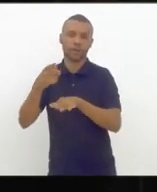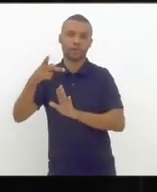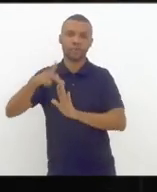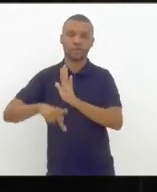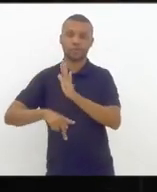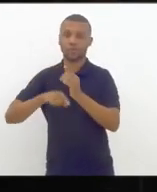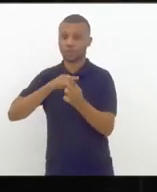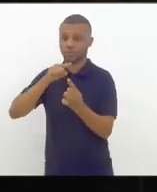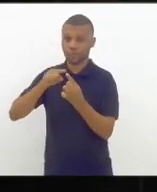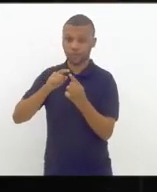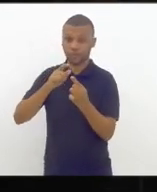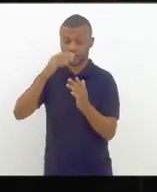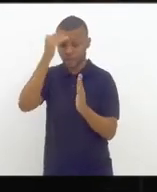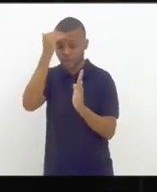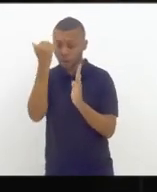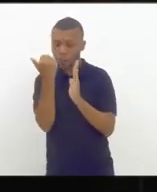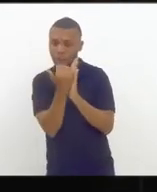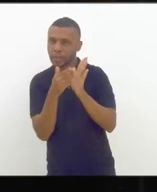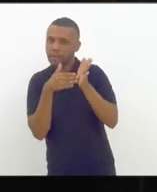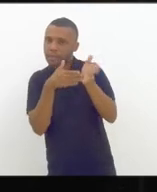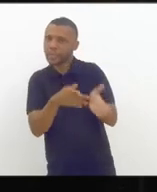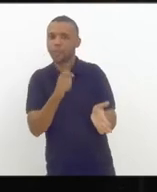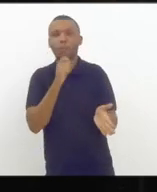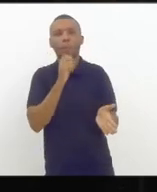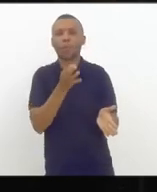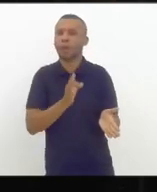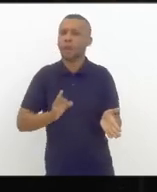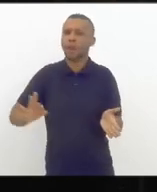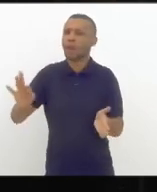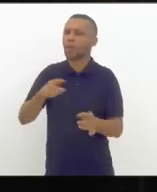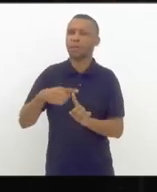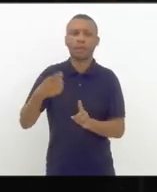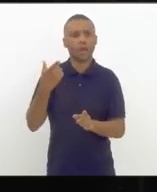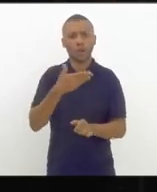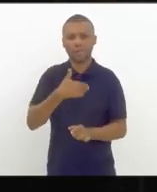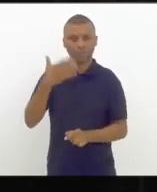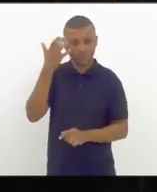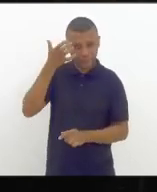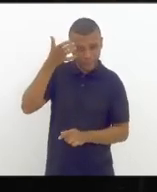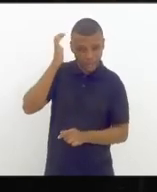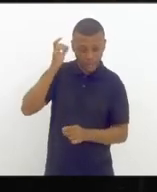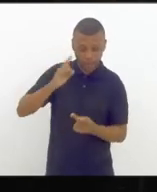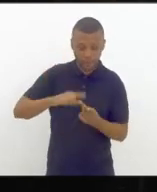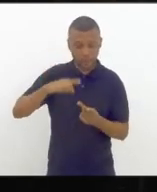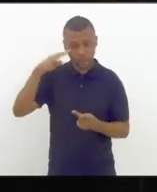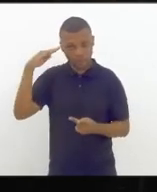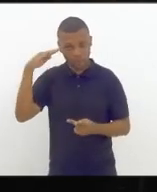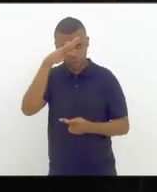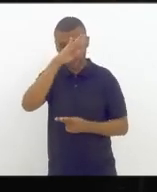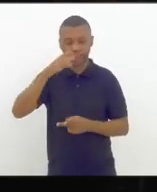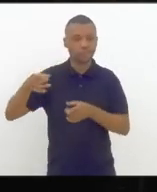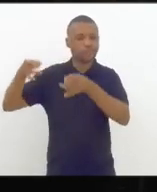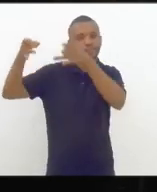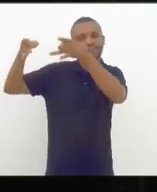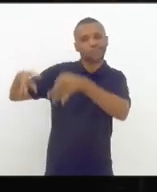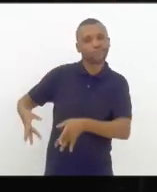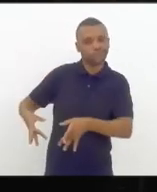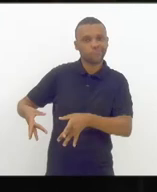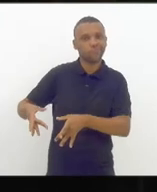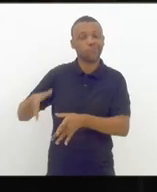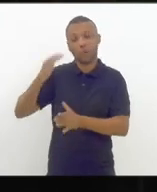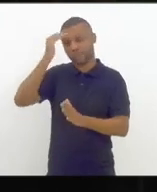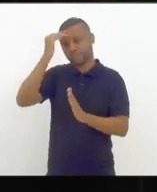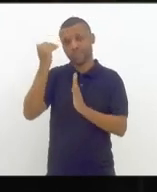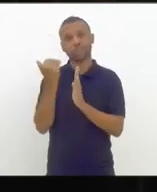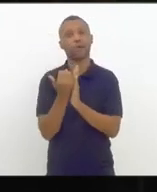metas não serão cumpridas não há nenhuma surpresa porque os governos temer e bolsonaro abandonaram por completo o comprimento do plano em